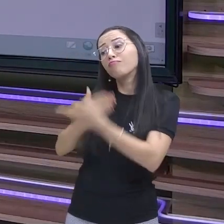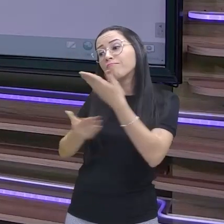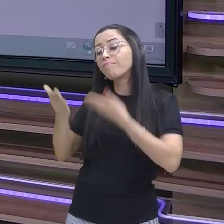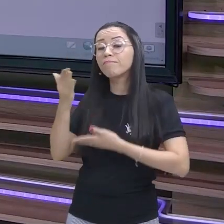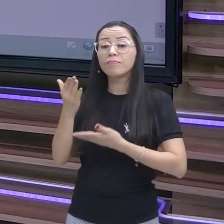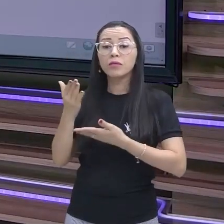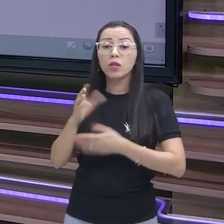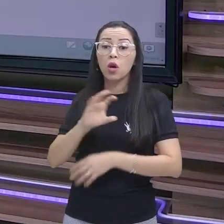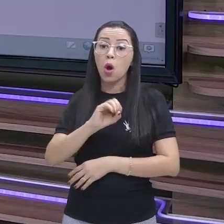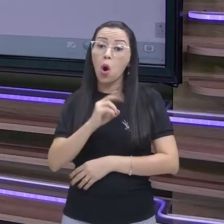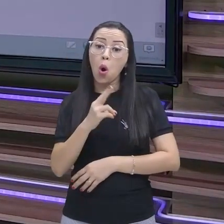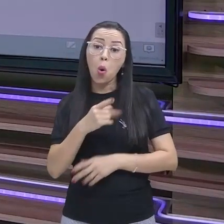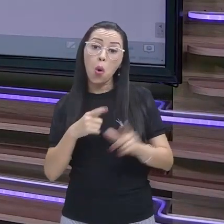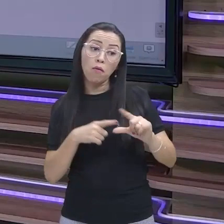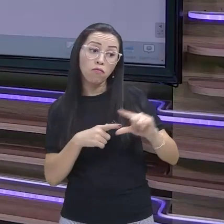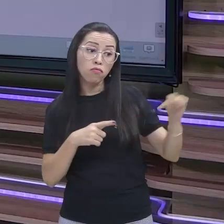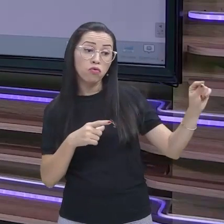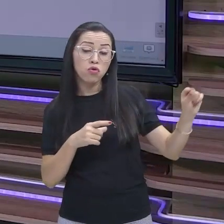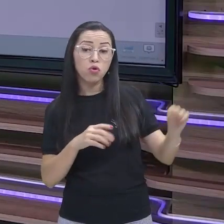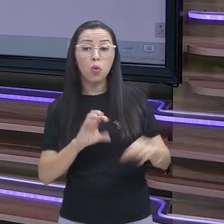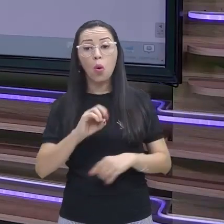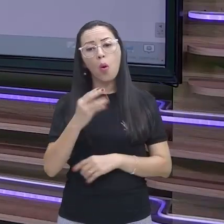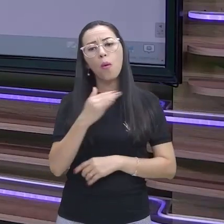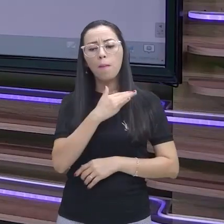bem longe ou ele aceitou que ia morrer?